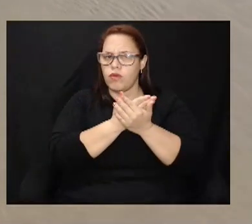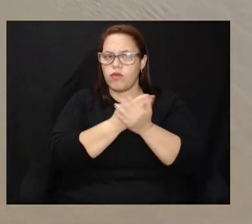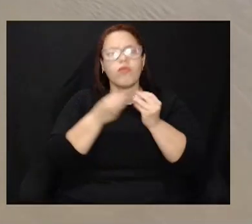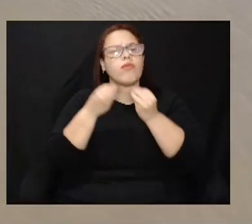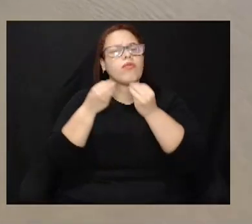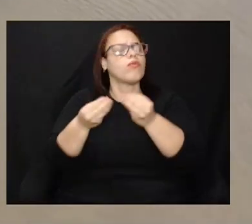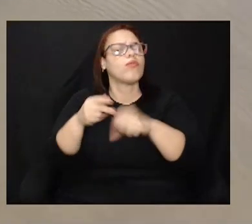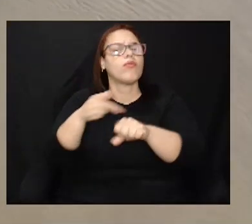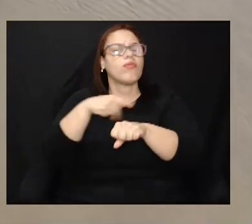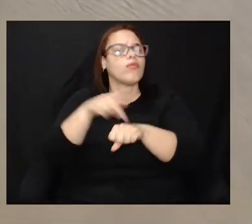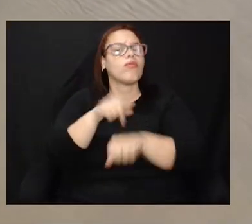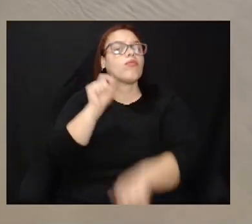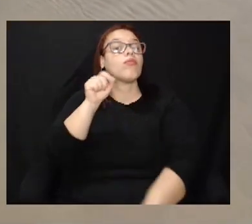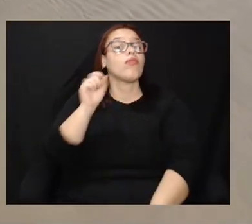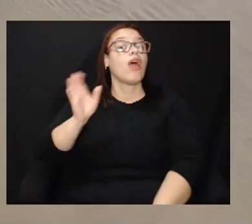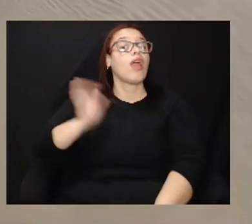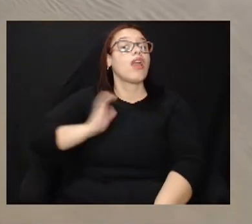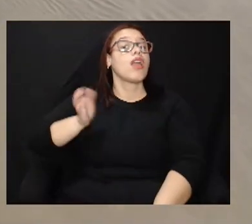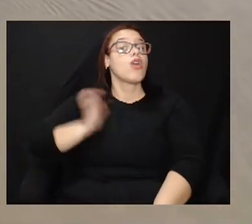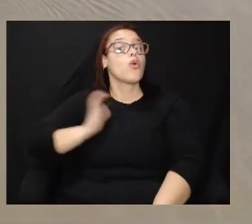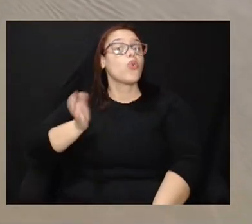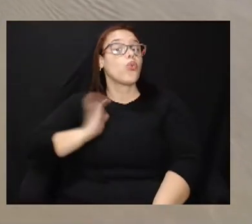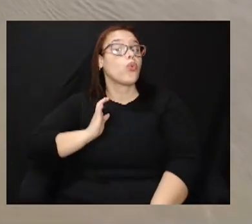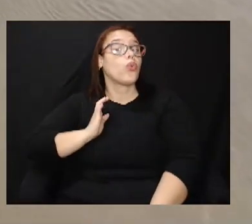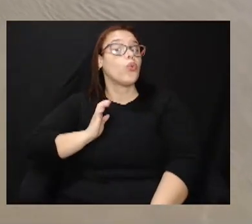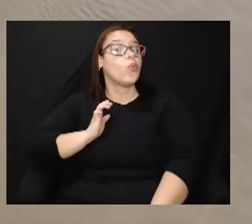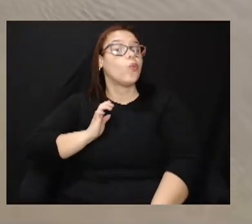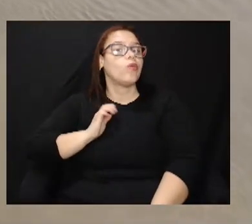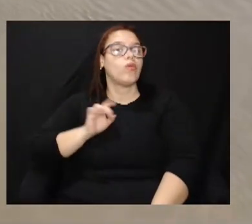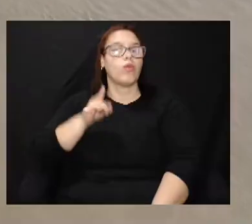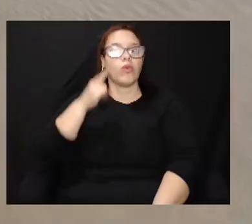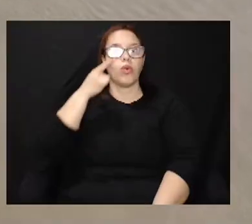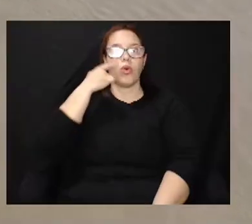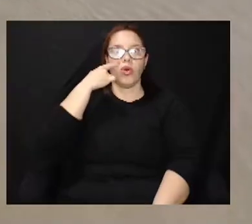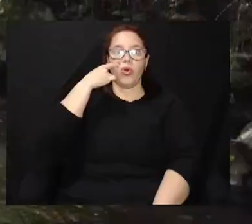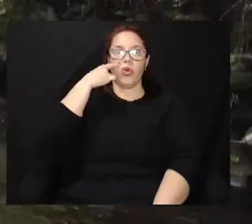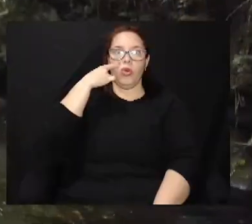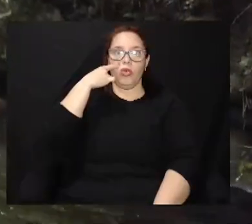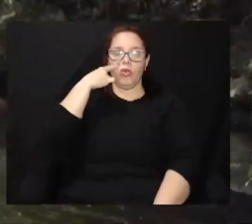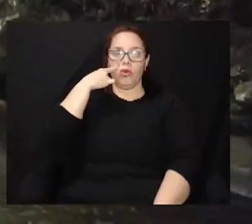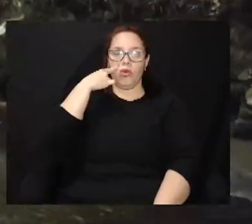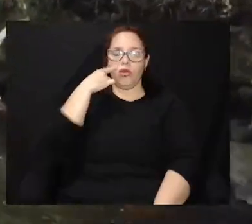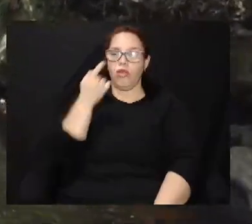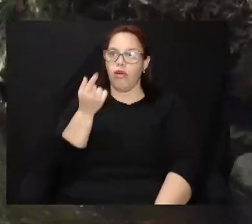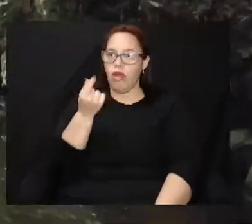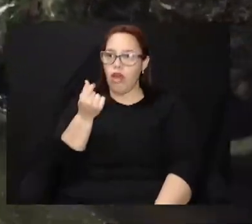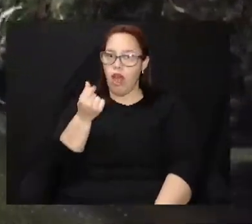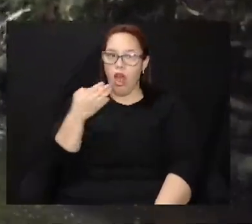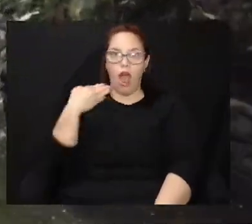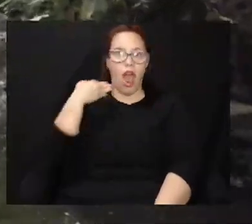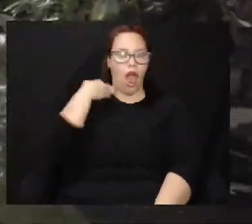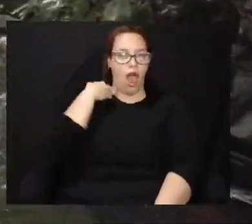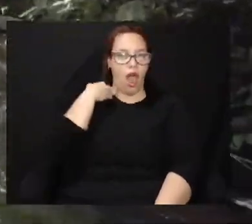países ricos. E, pasme, olha o volume de dinheiro. O Banco Mundial concluiu